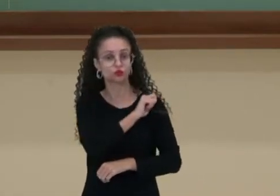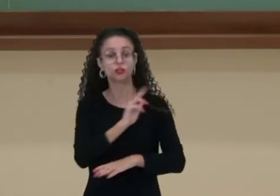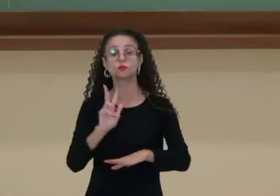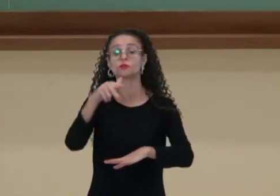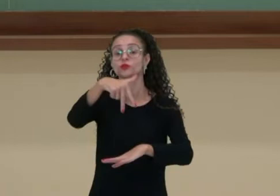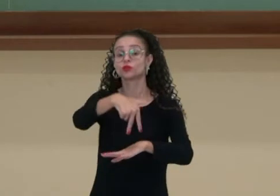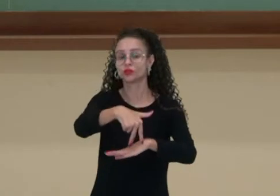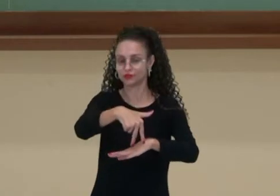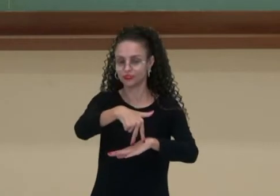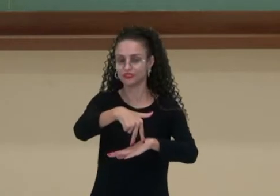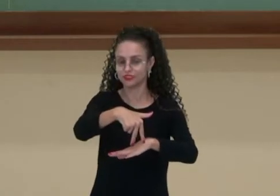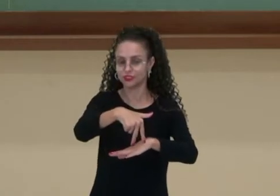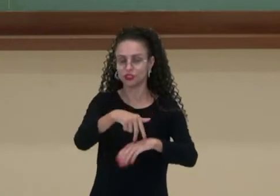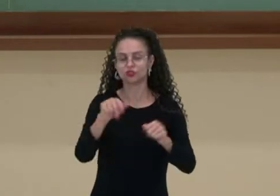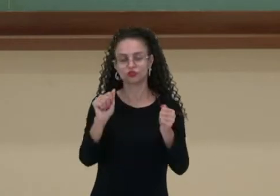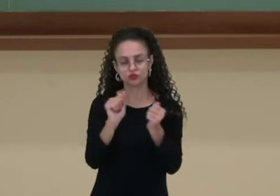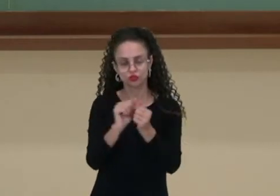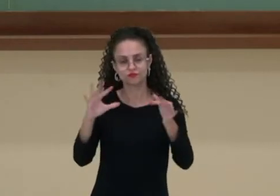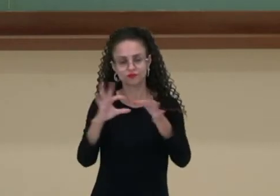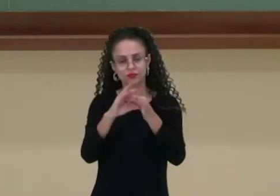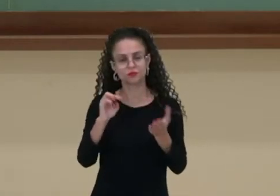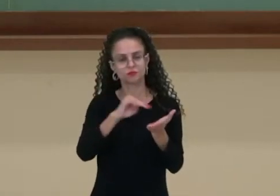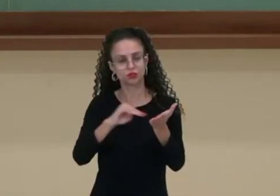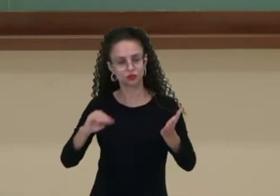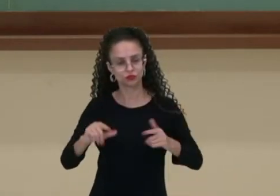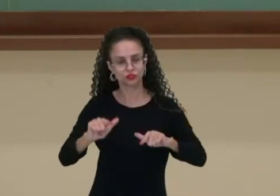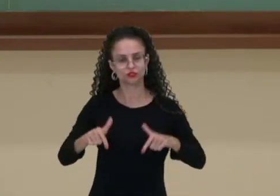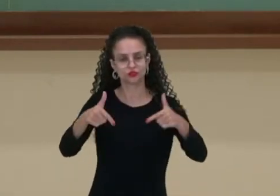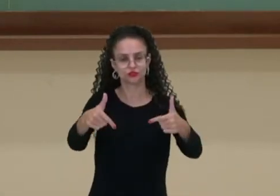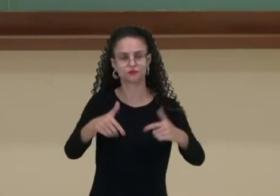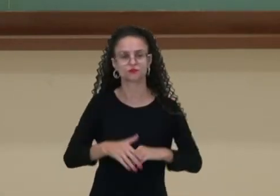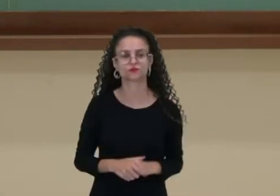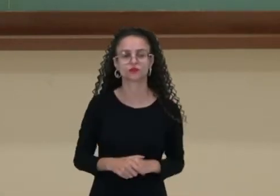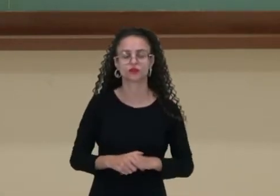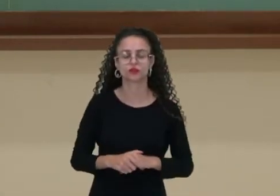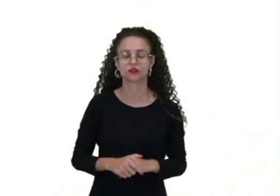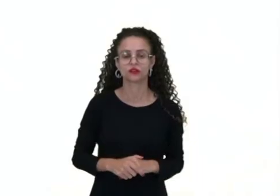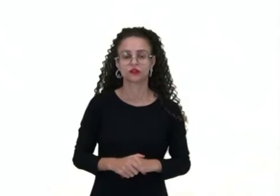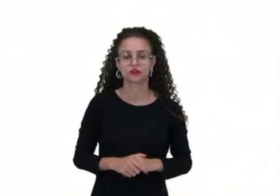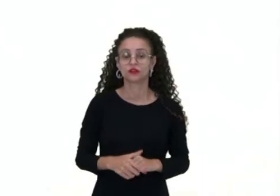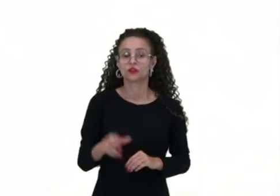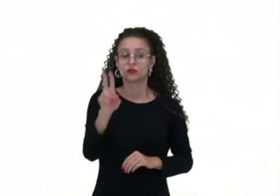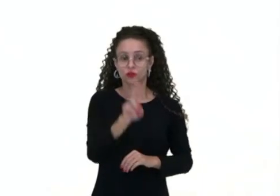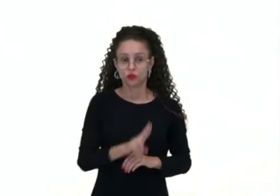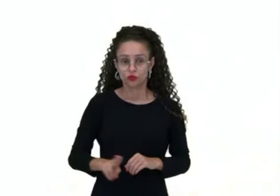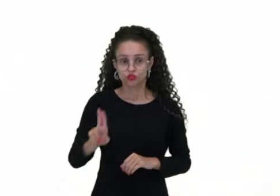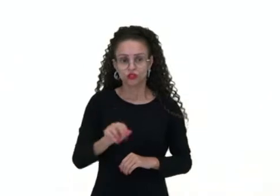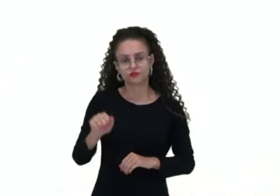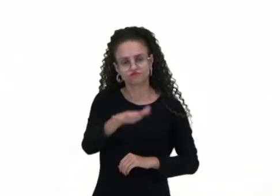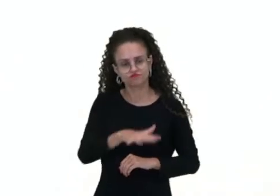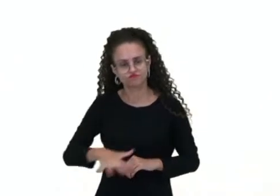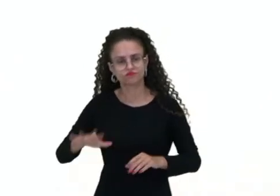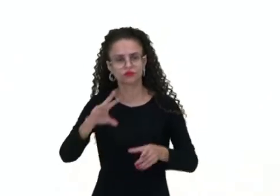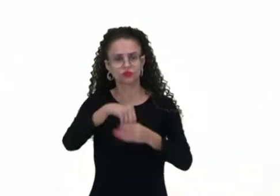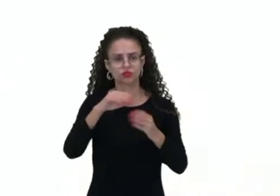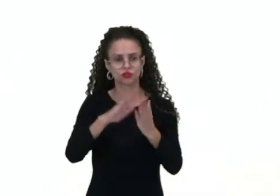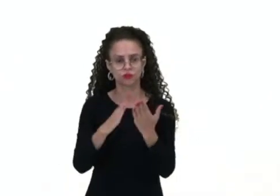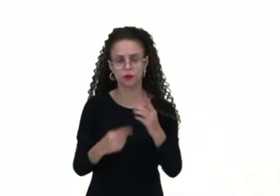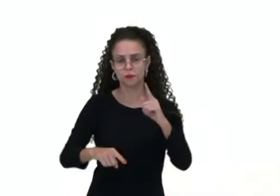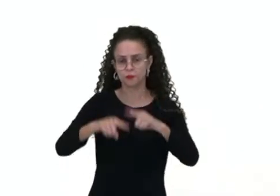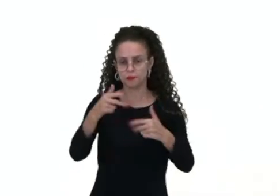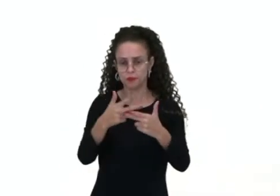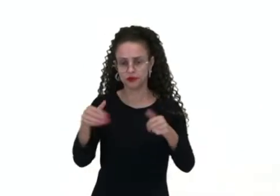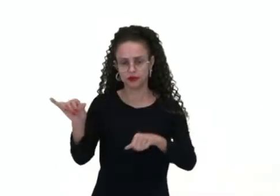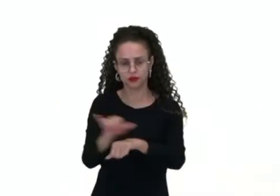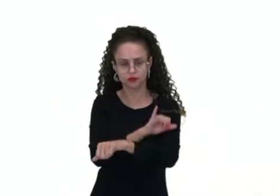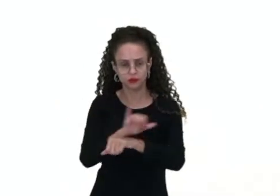protagonistas, junto com a metodologia ativa. Utilizar os serviços e as dependências escolares e os recursos materiais da